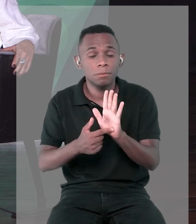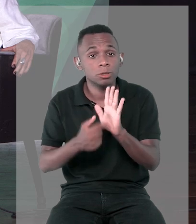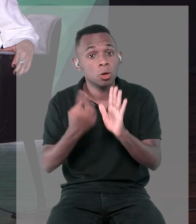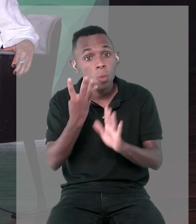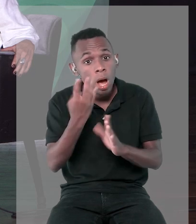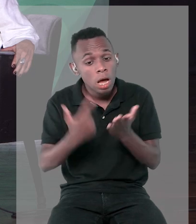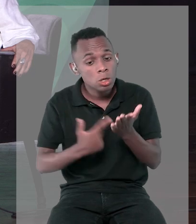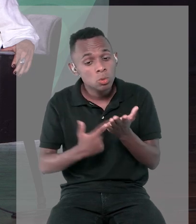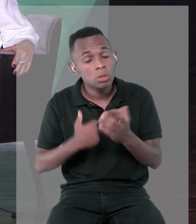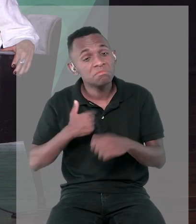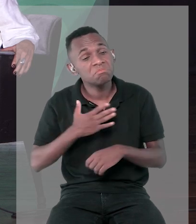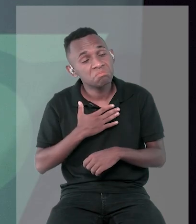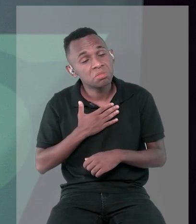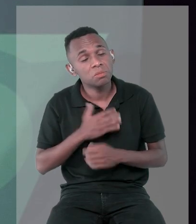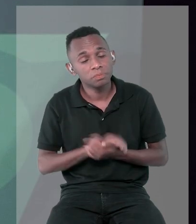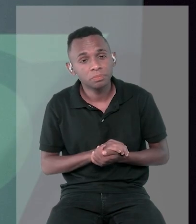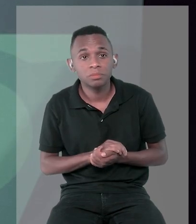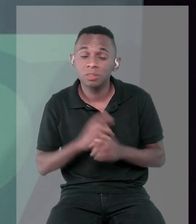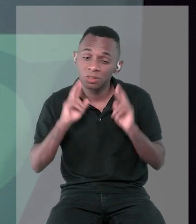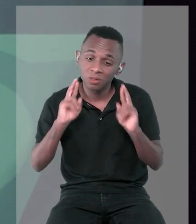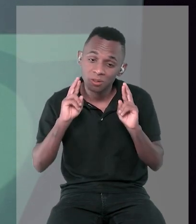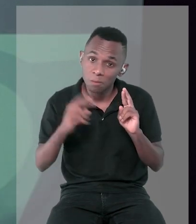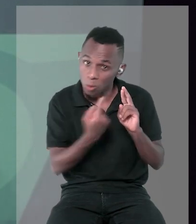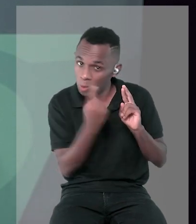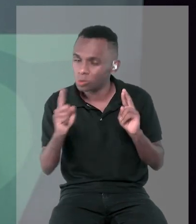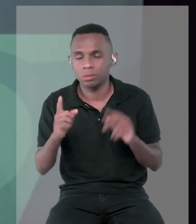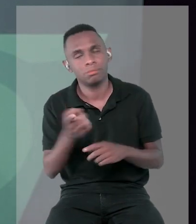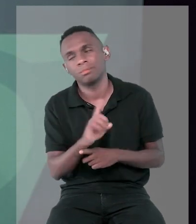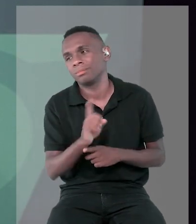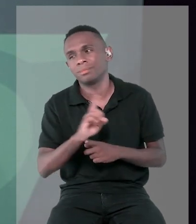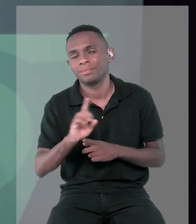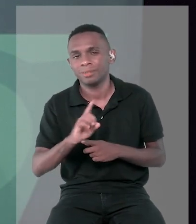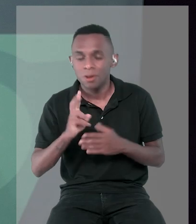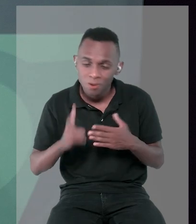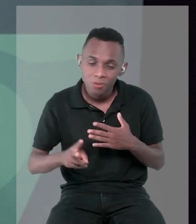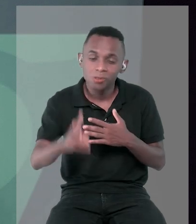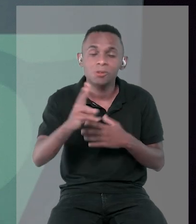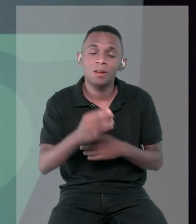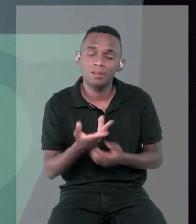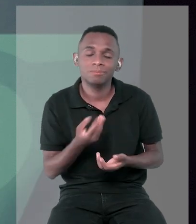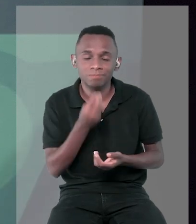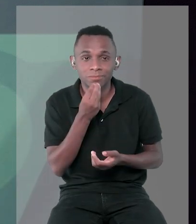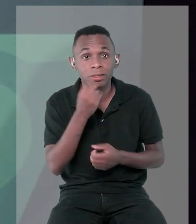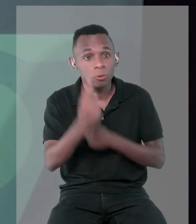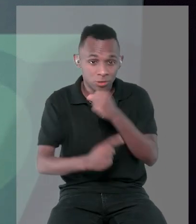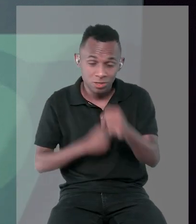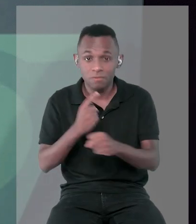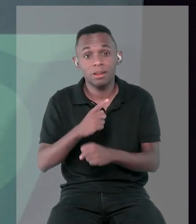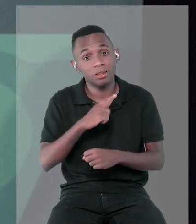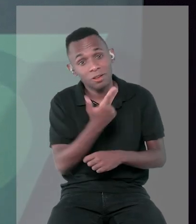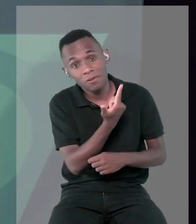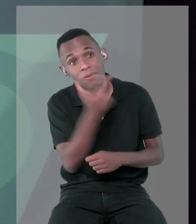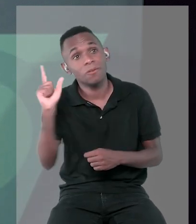4 livros meus. Então, eu espero que esse não seja o último, viu, Afonso? Ano que vem tem